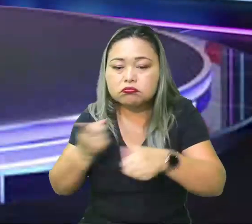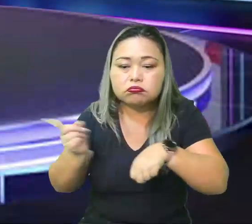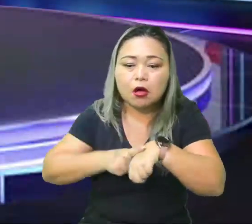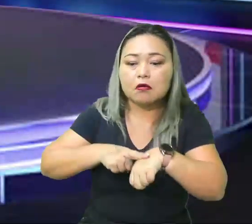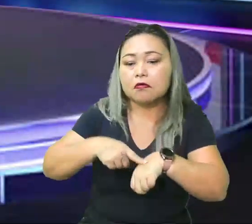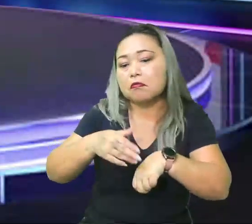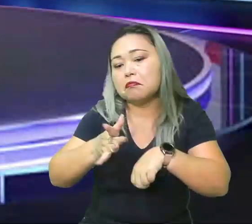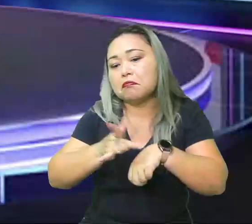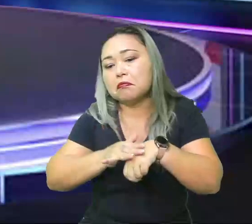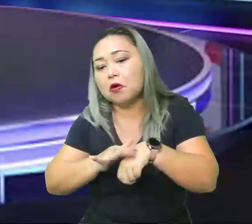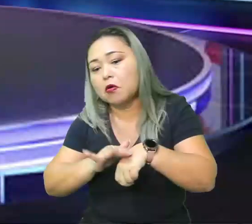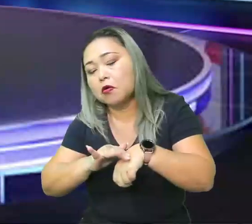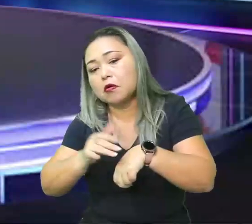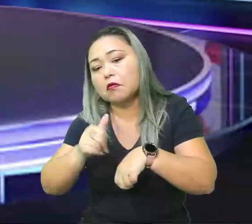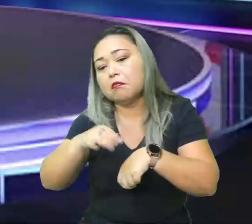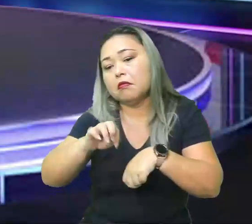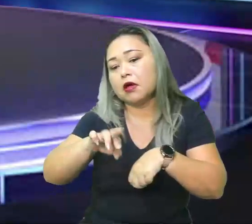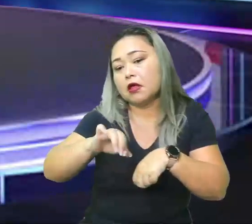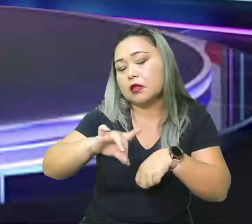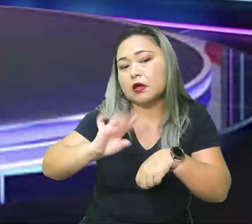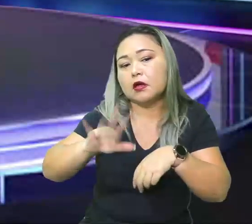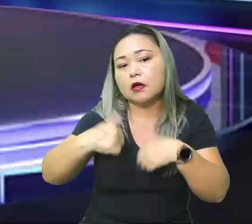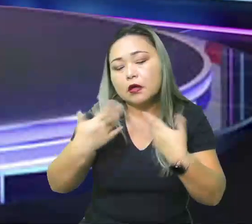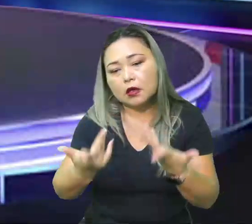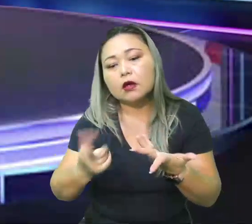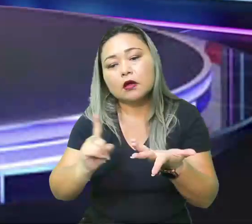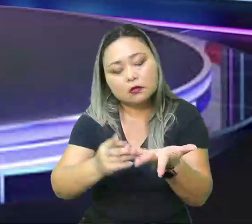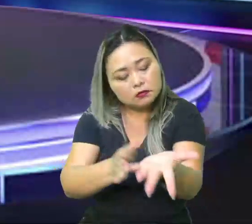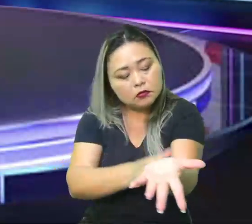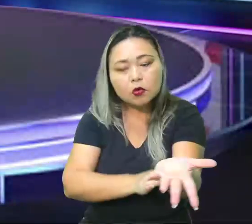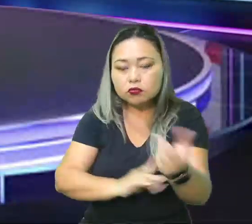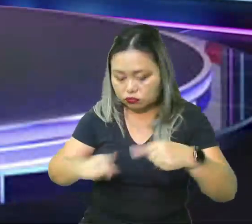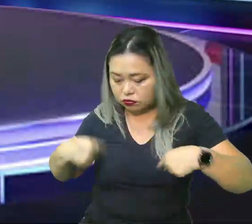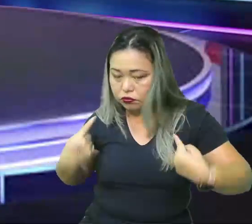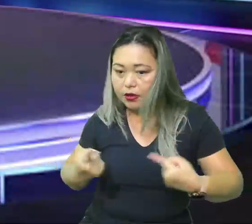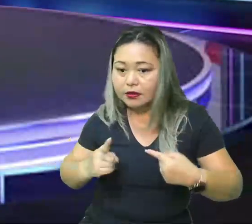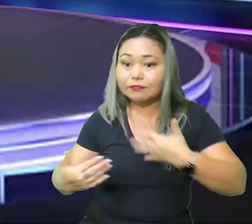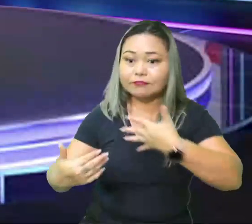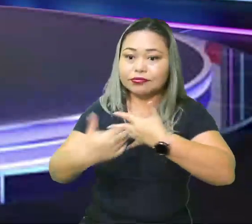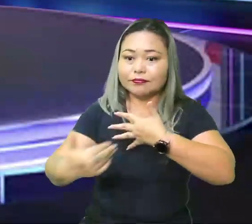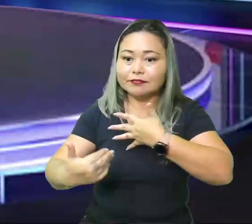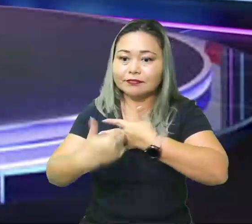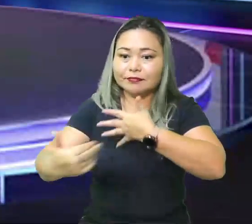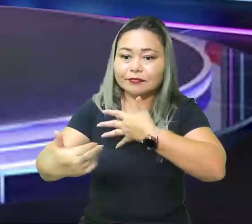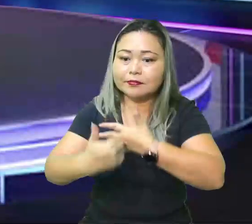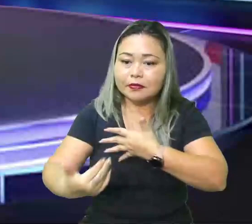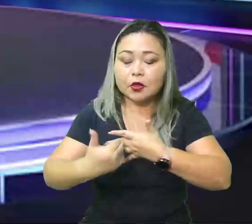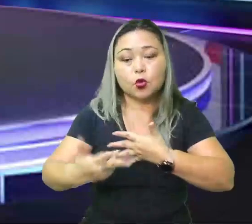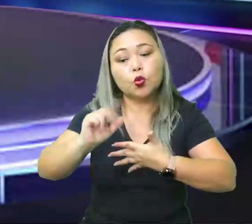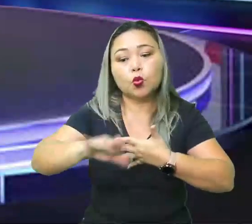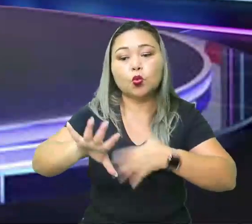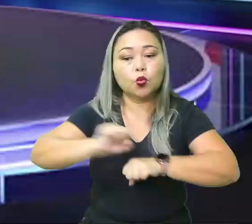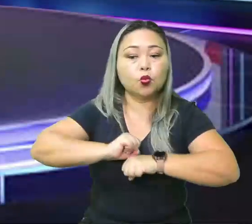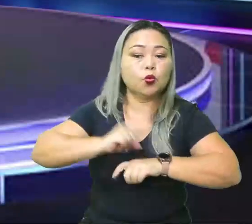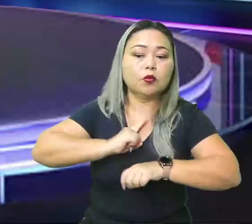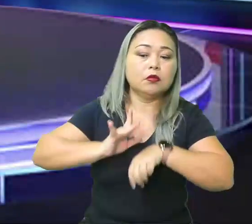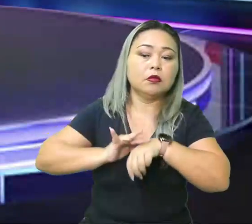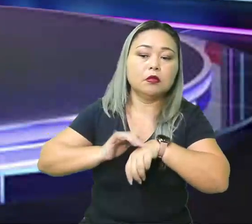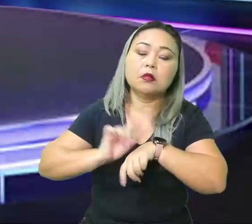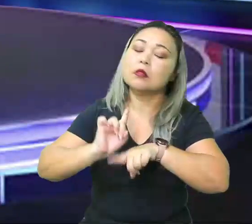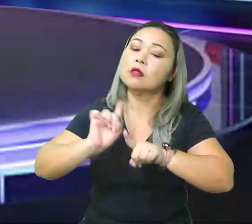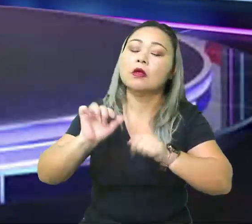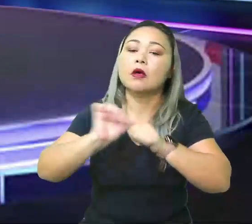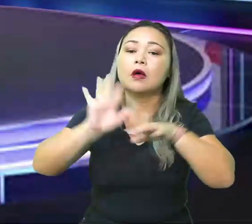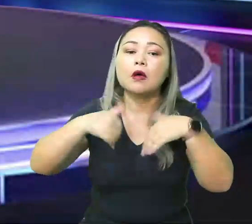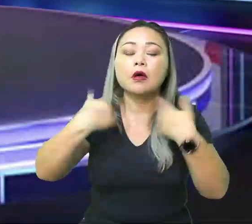uma bactéria, por um vírus, enfim. Tá bom? Nosso organismo sempre vai estar reagindo ali. Ok, galera? Então, essa